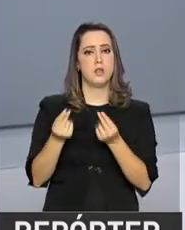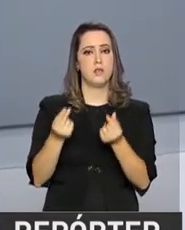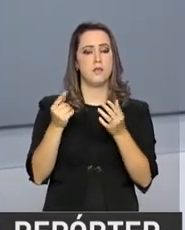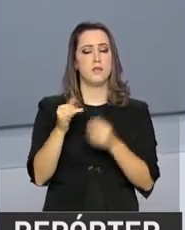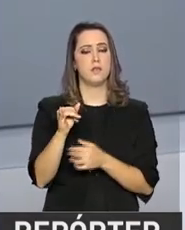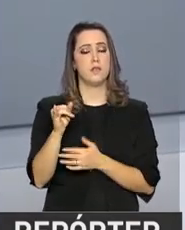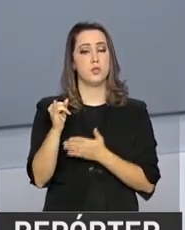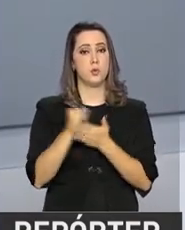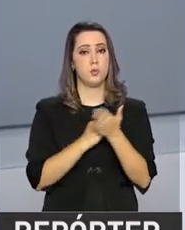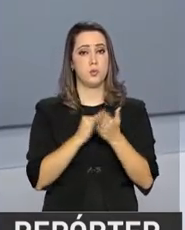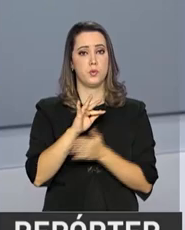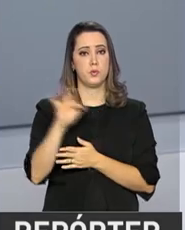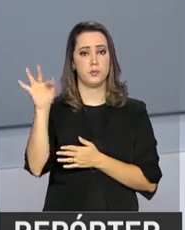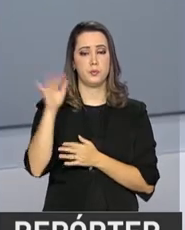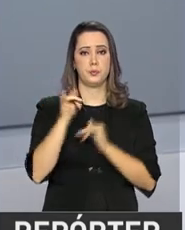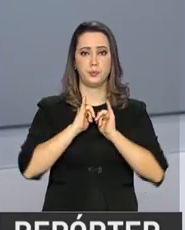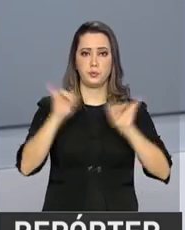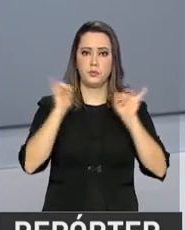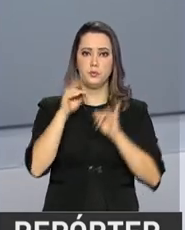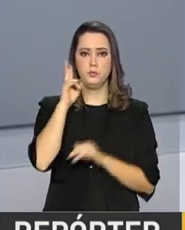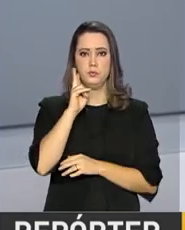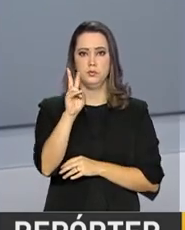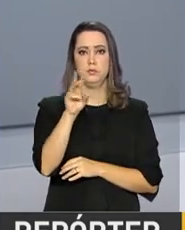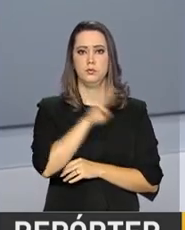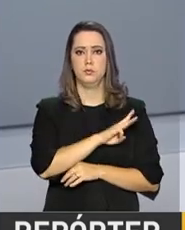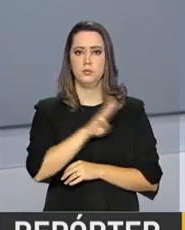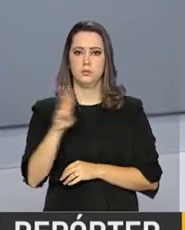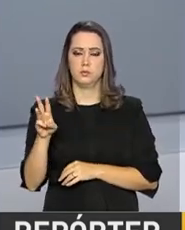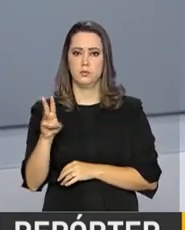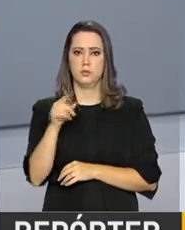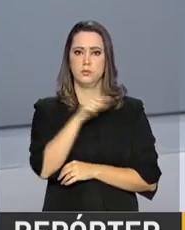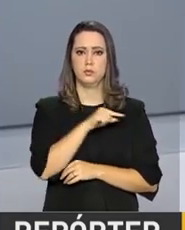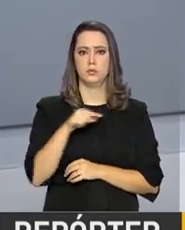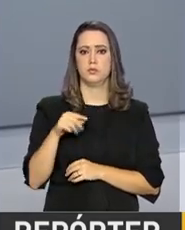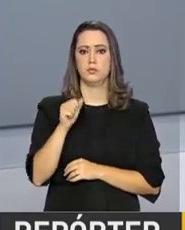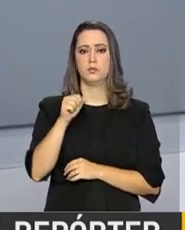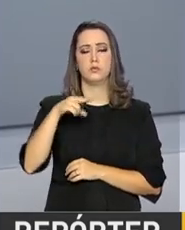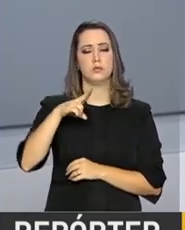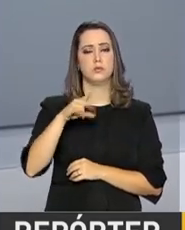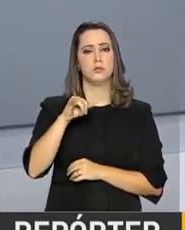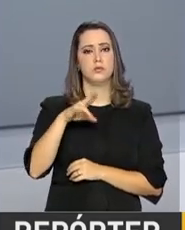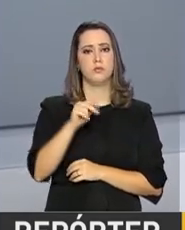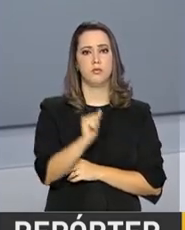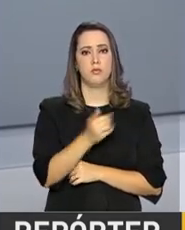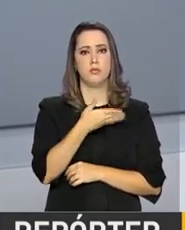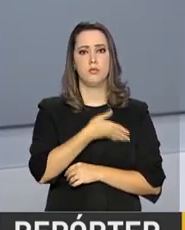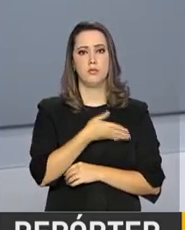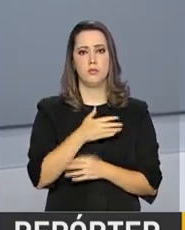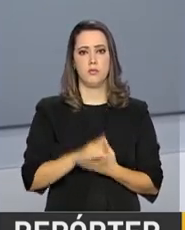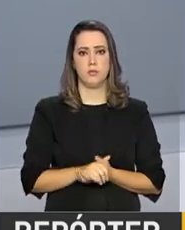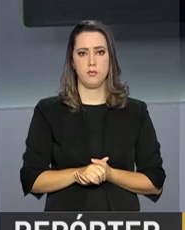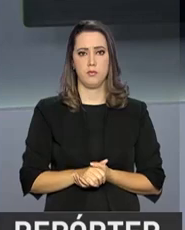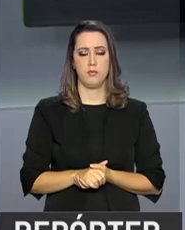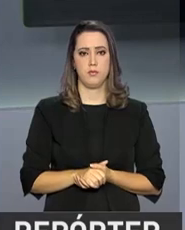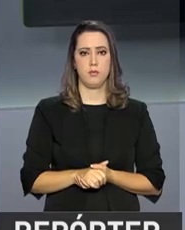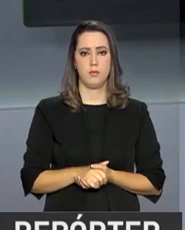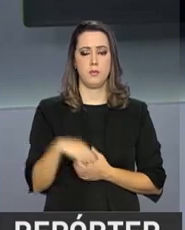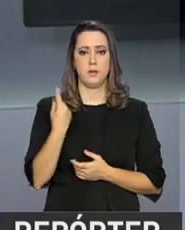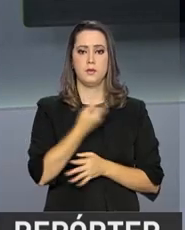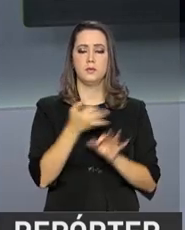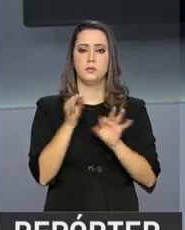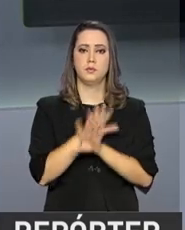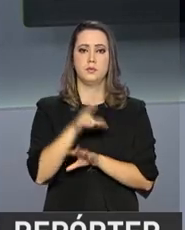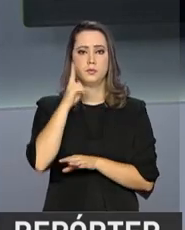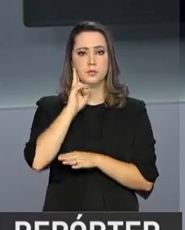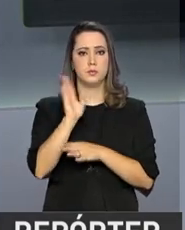federais a publicação pode ser consultada na íntegra no site da agência nacional de vigilância sanitária nós